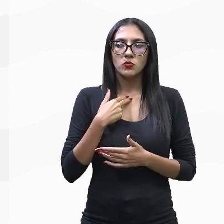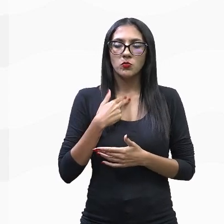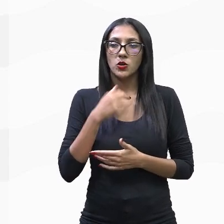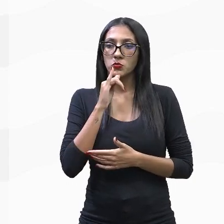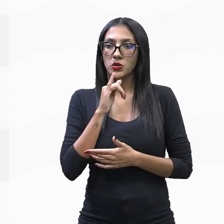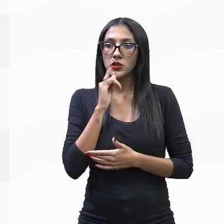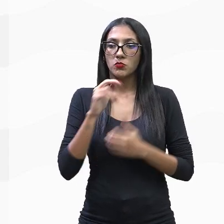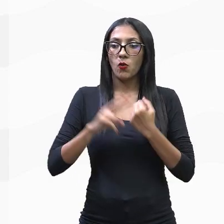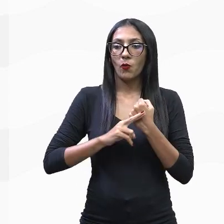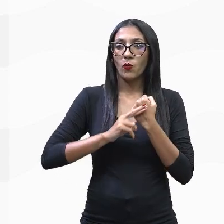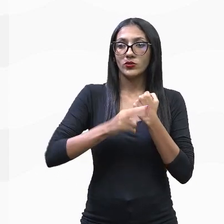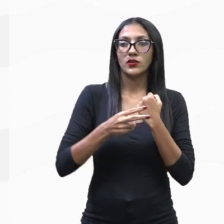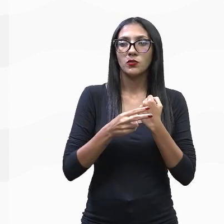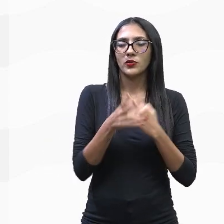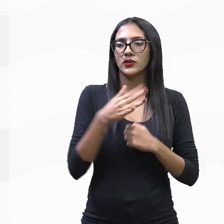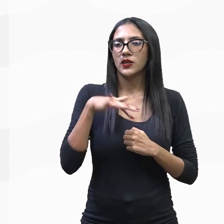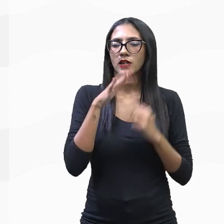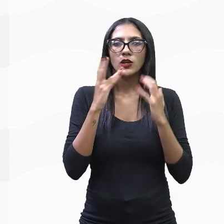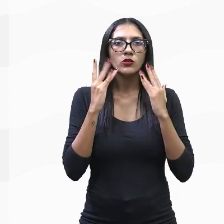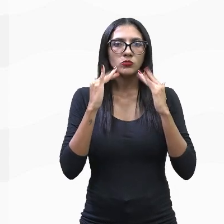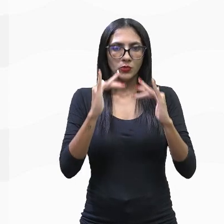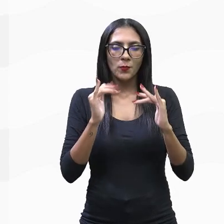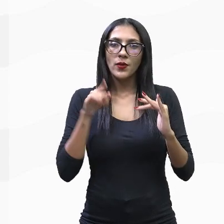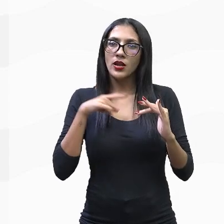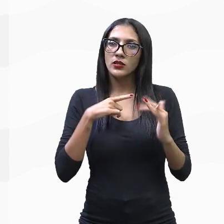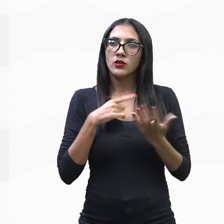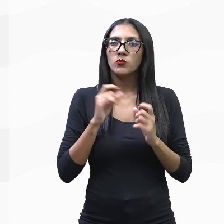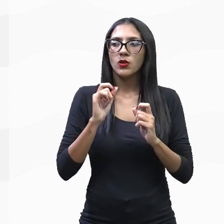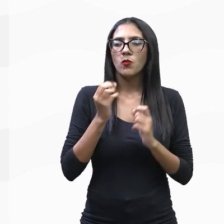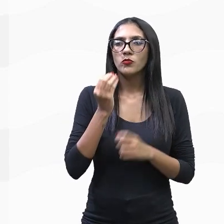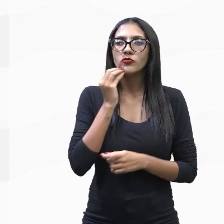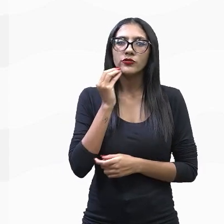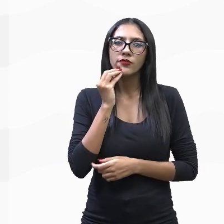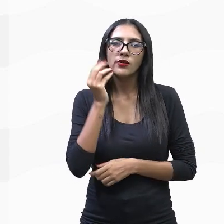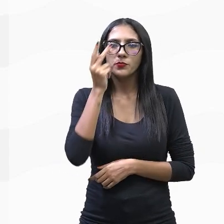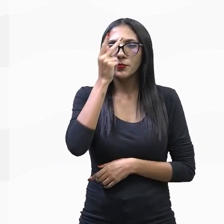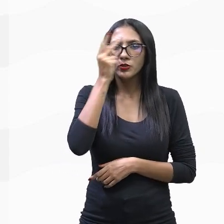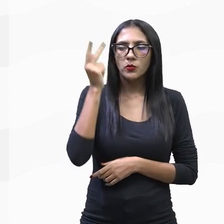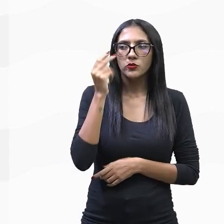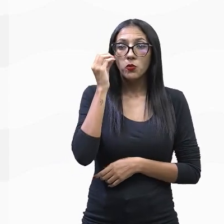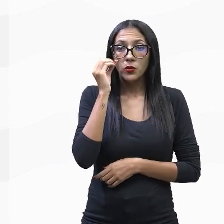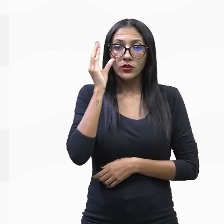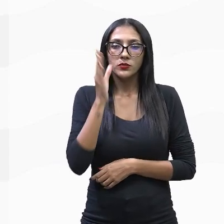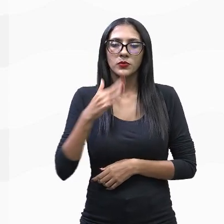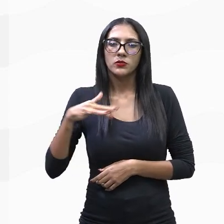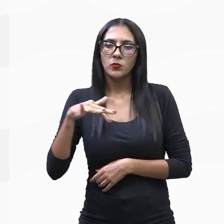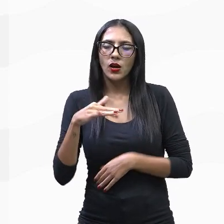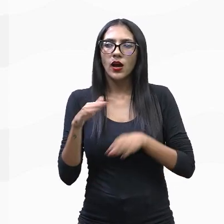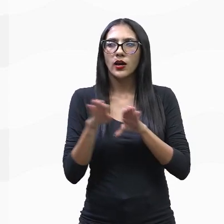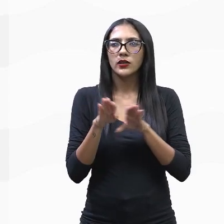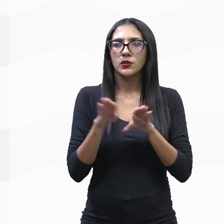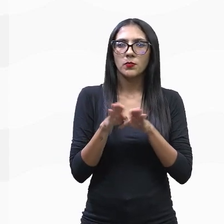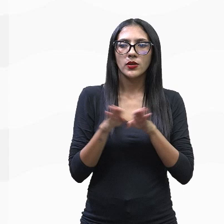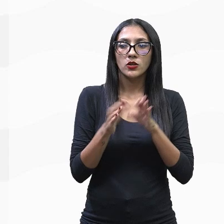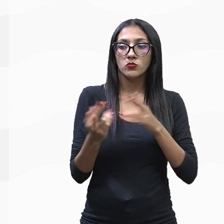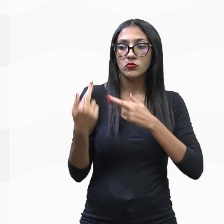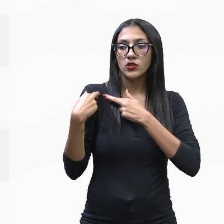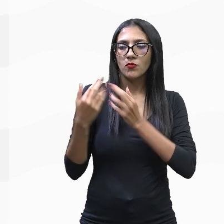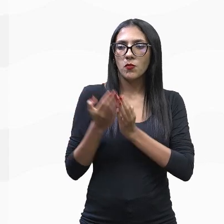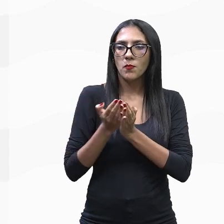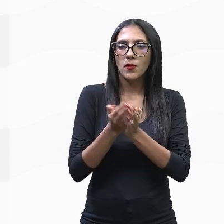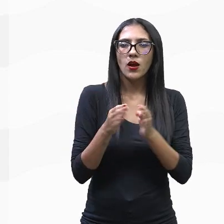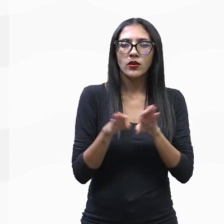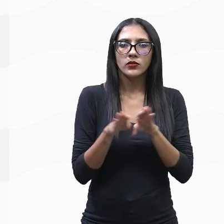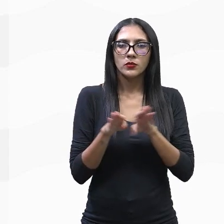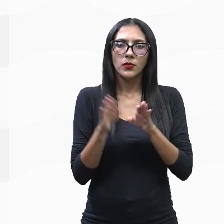ambiente, Ele oferece oportunidades para guias turísticos, operadores de turismo e serviços relacionados.